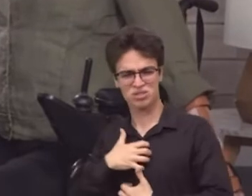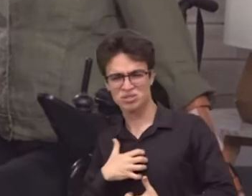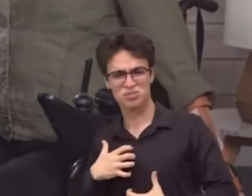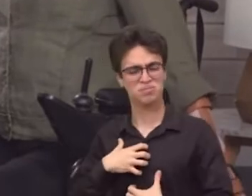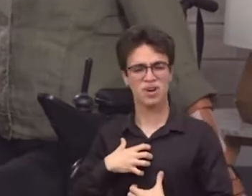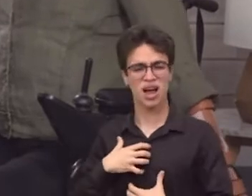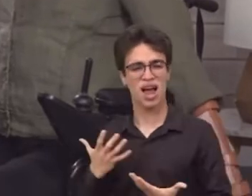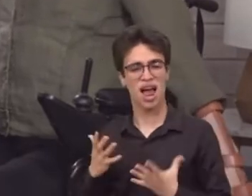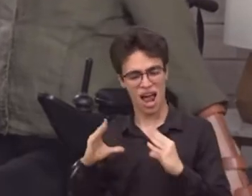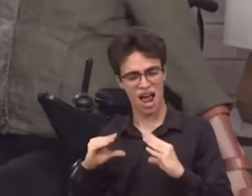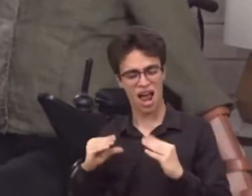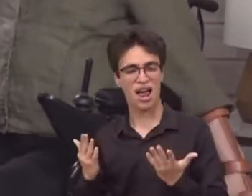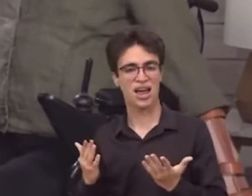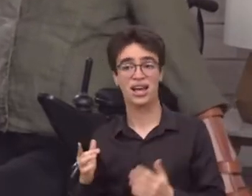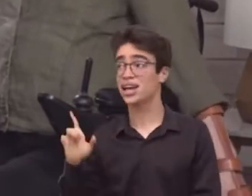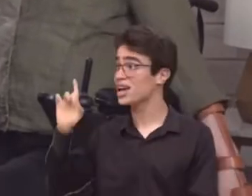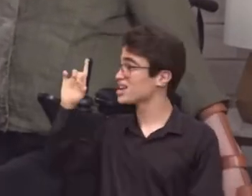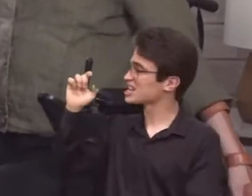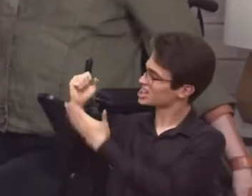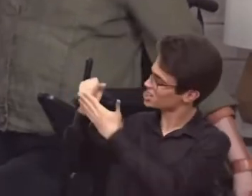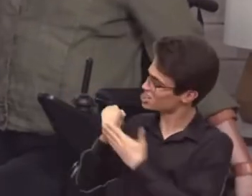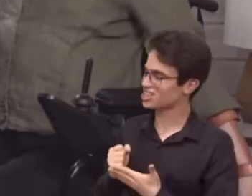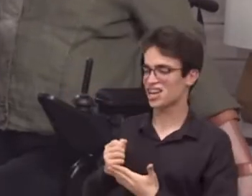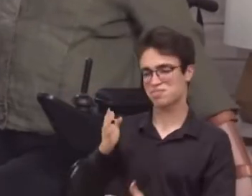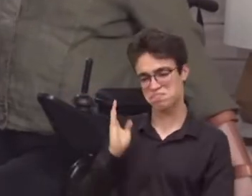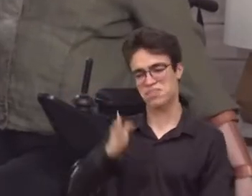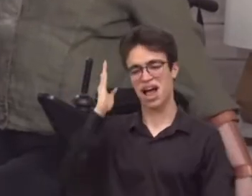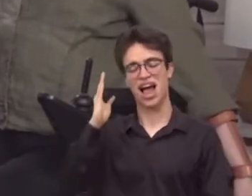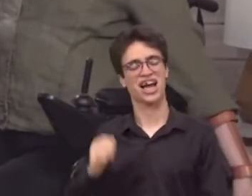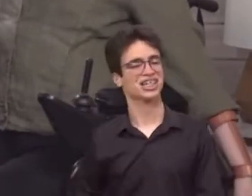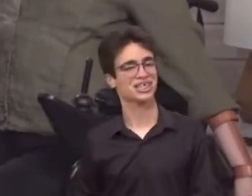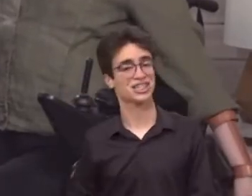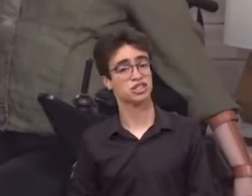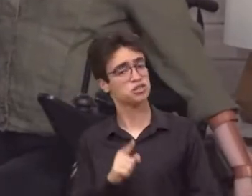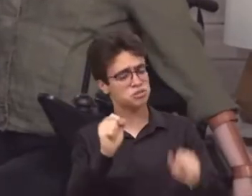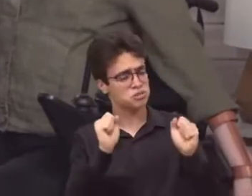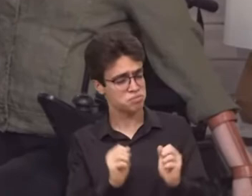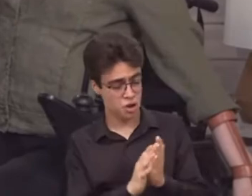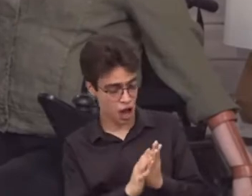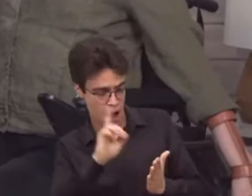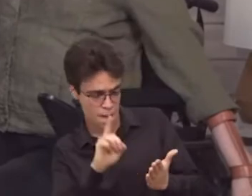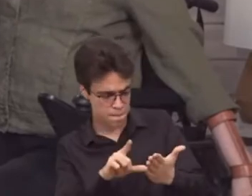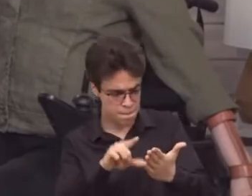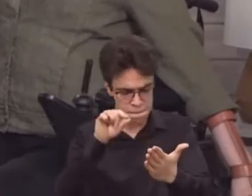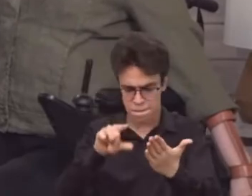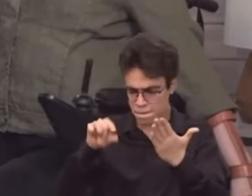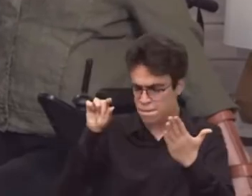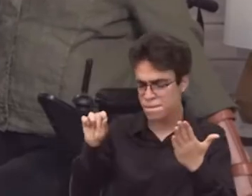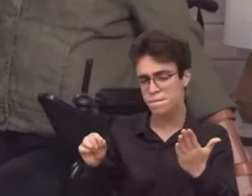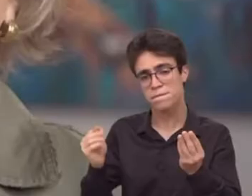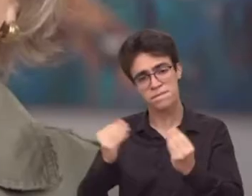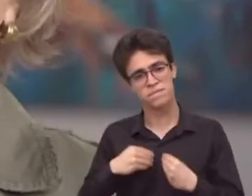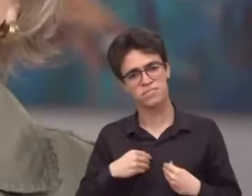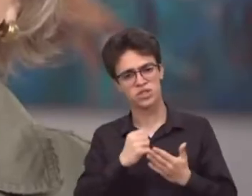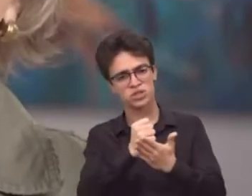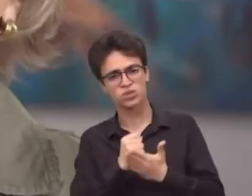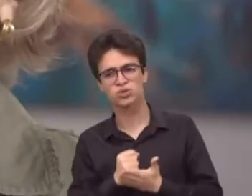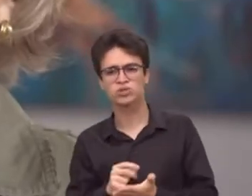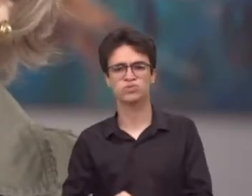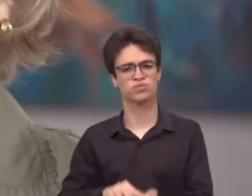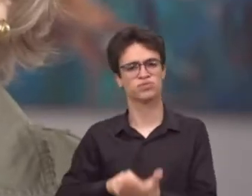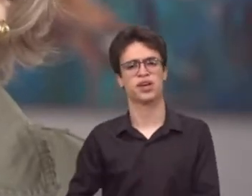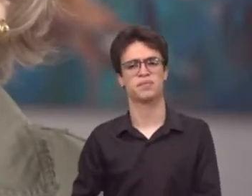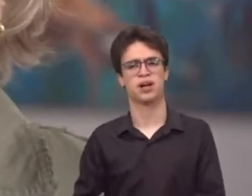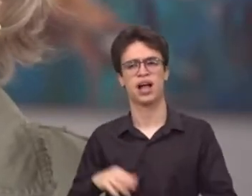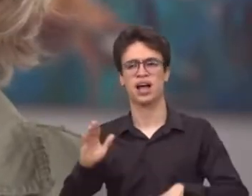ajudar quando estamos perdidos e confusos Então encontre algumas passagens bíblicas para te sustentar quando você estiver sendo